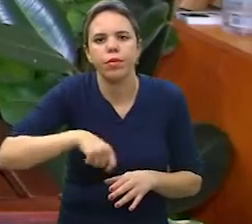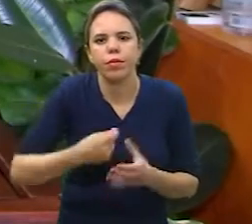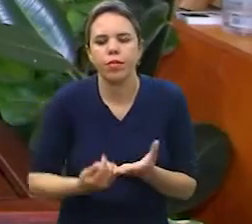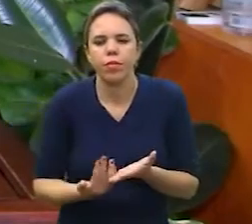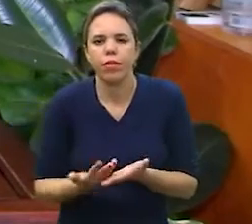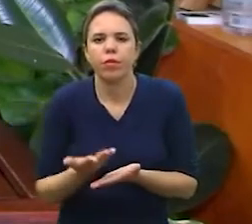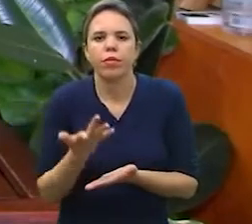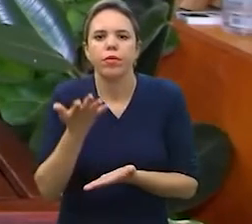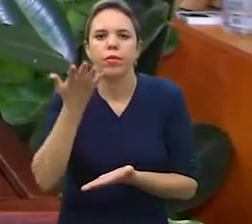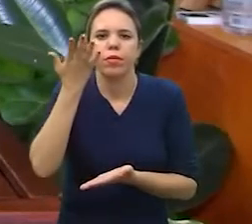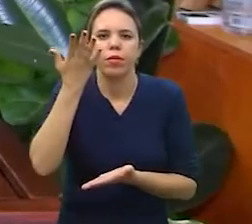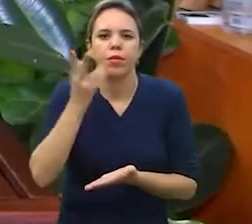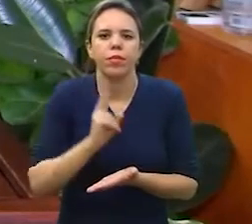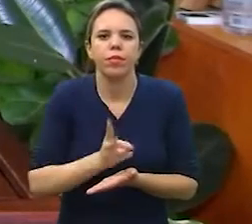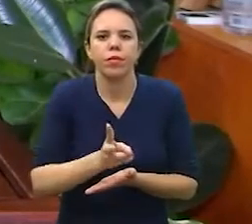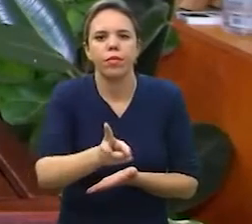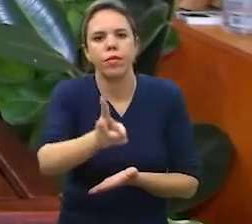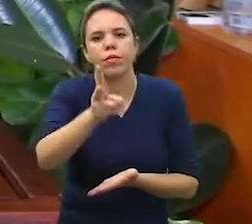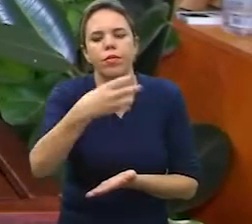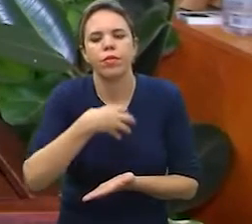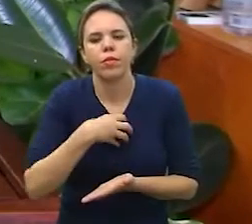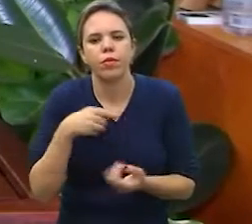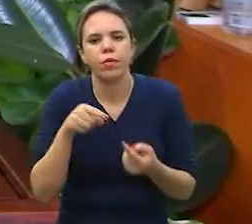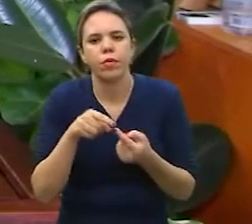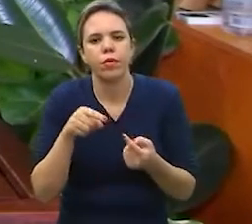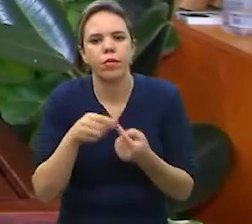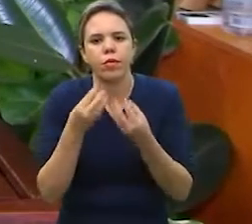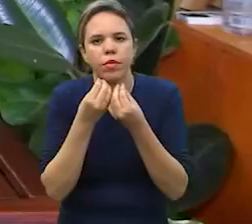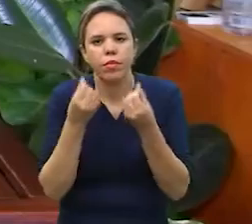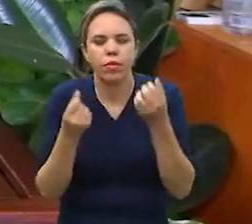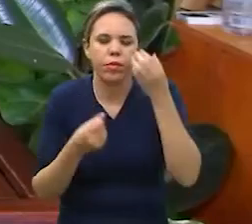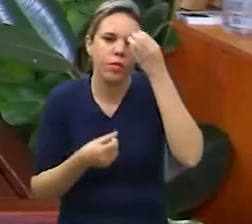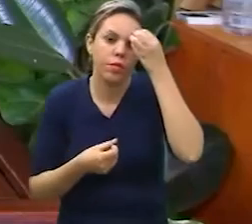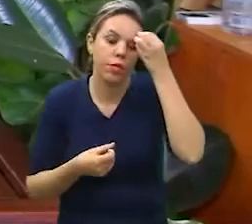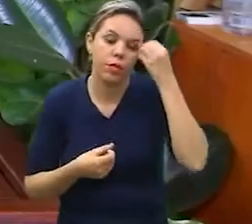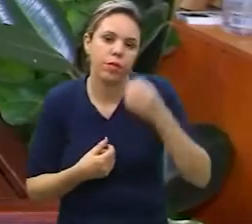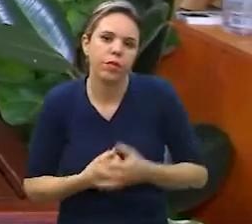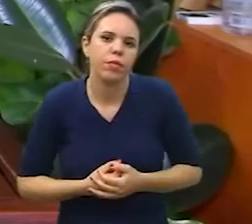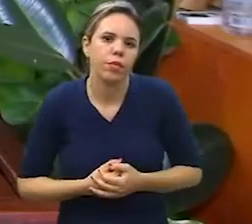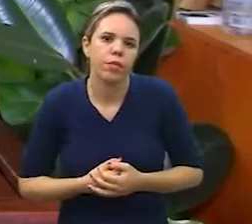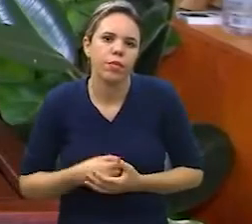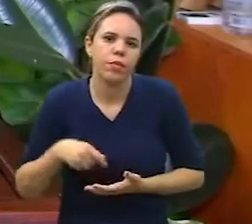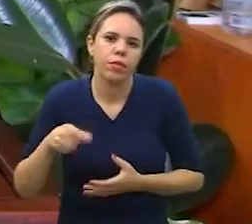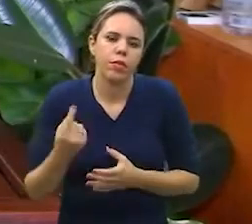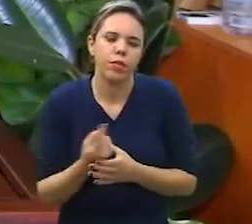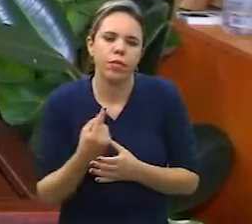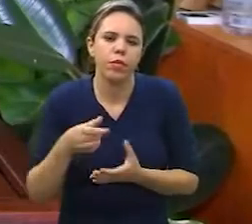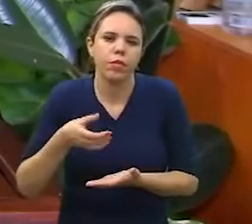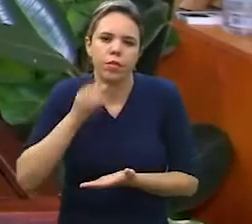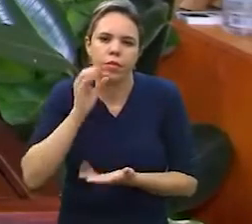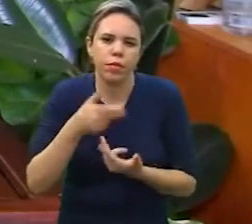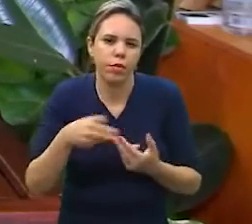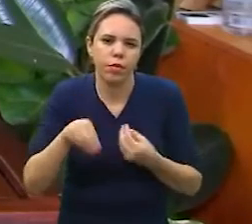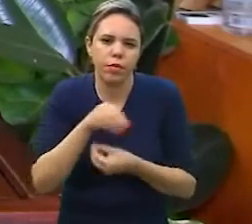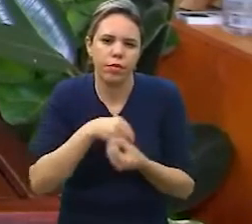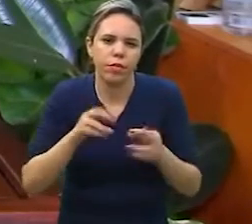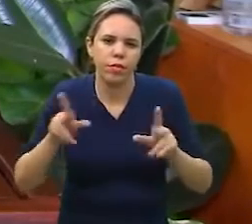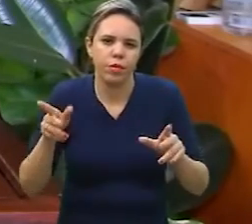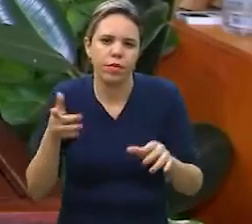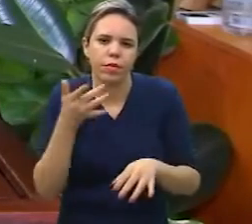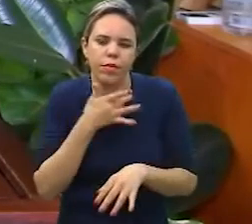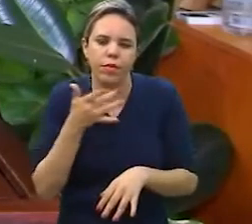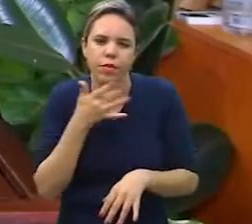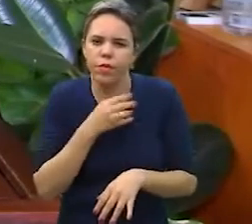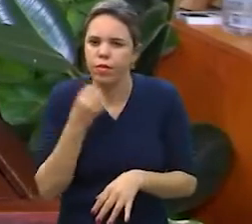maltine sobe, você ainda continua sentindo toda aquela crocância, que é a né? ideia. No líquido, né, na bebida. Fica bem